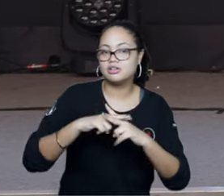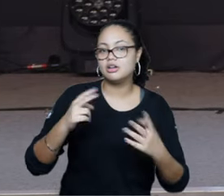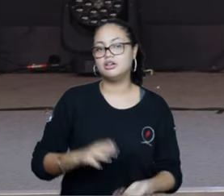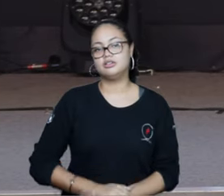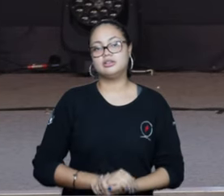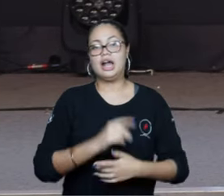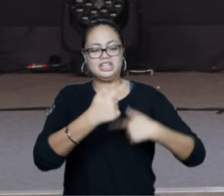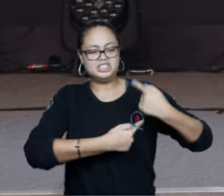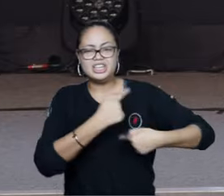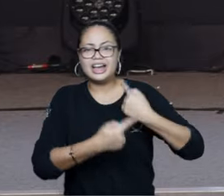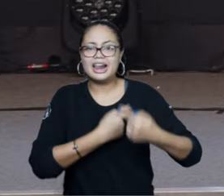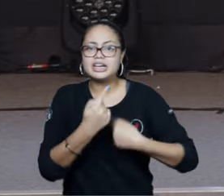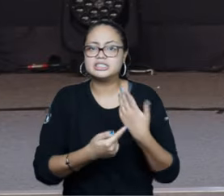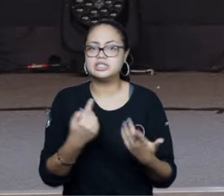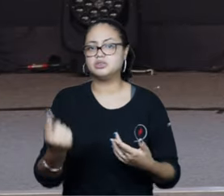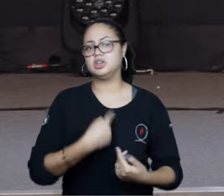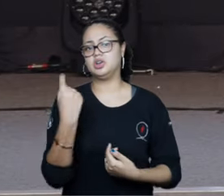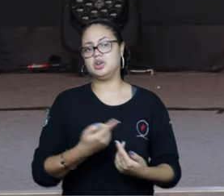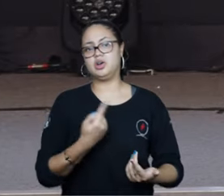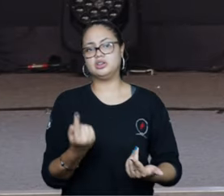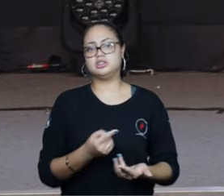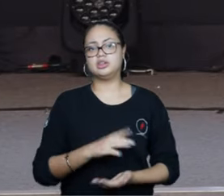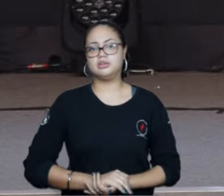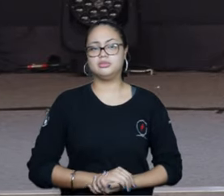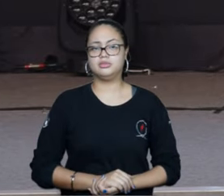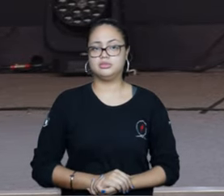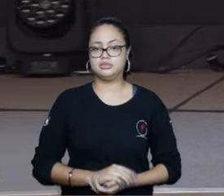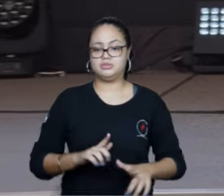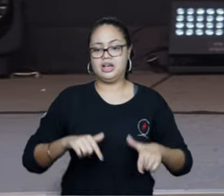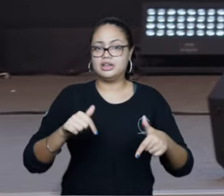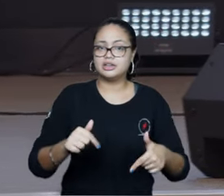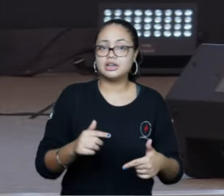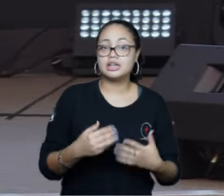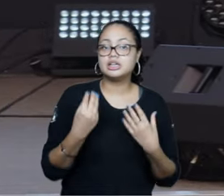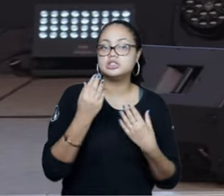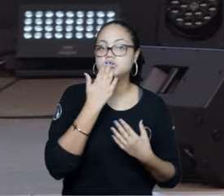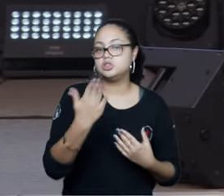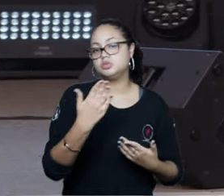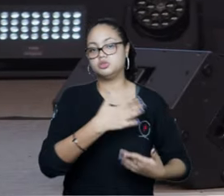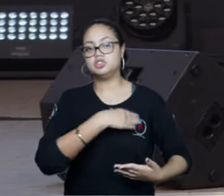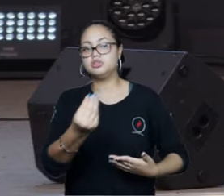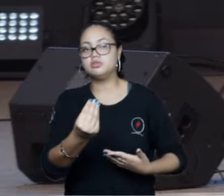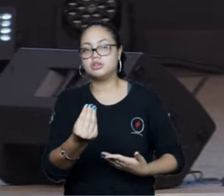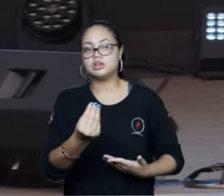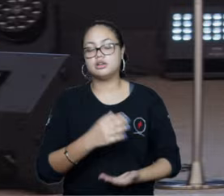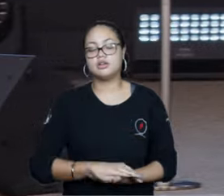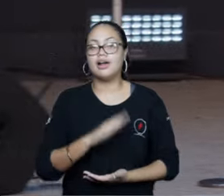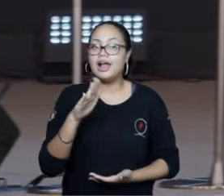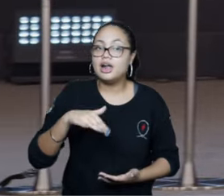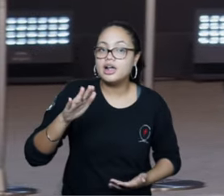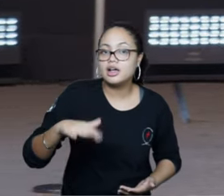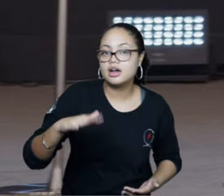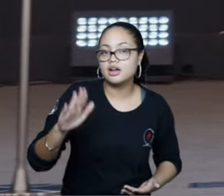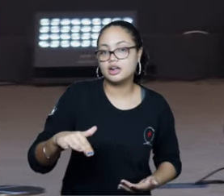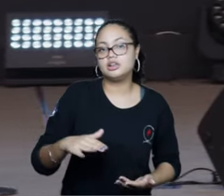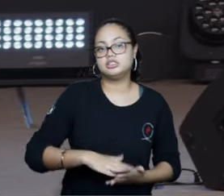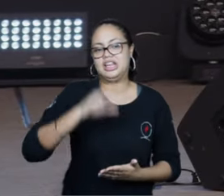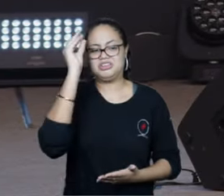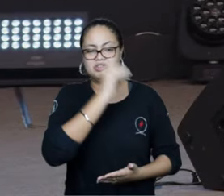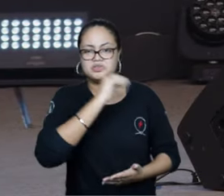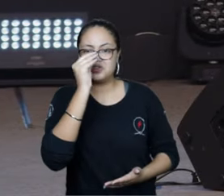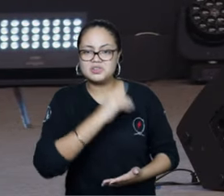meu Deus que nós estamos construindo Que tipo de filhos é esse meu irmão estão